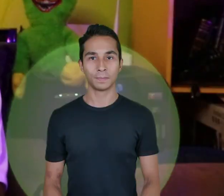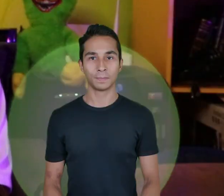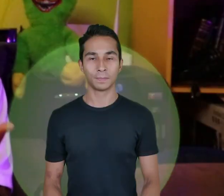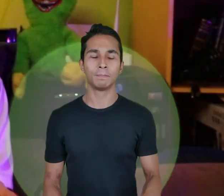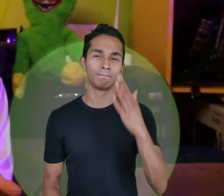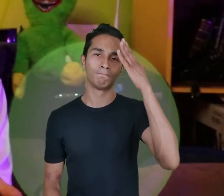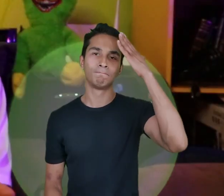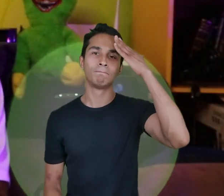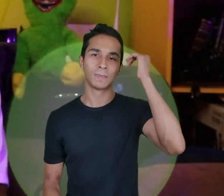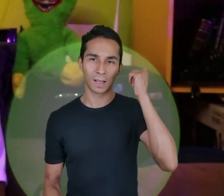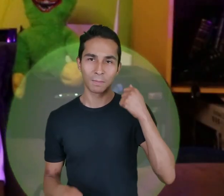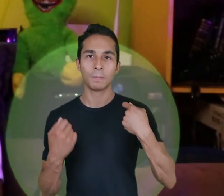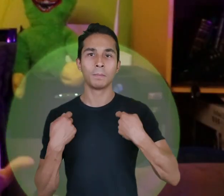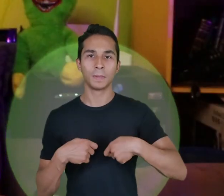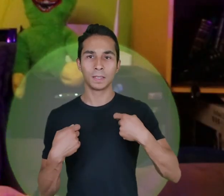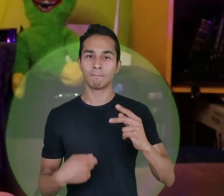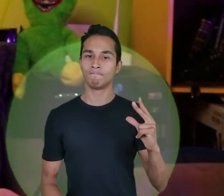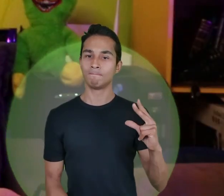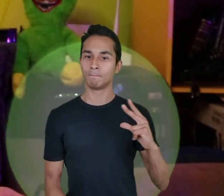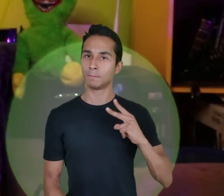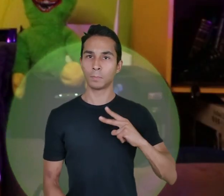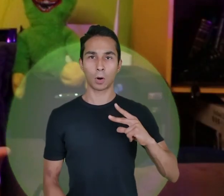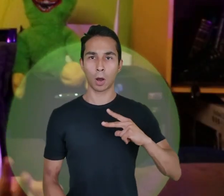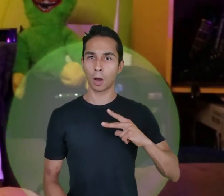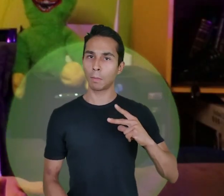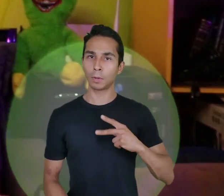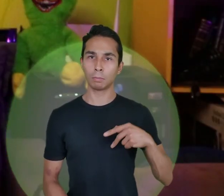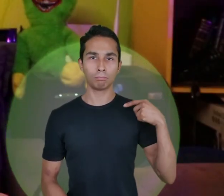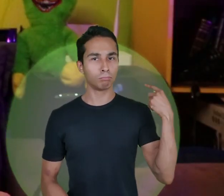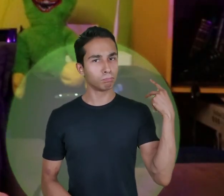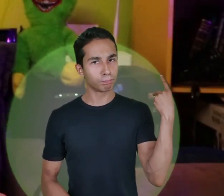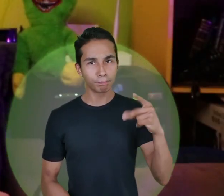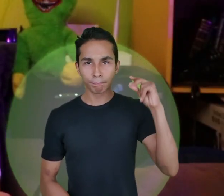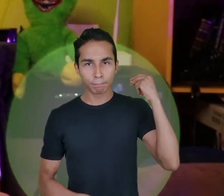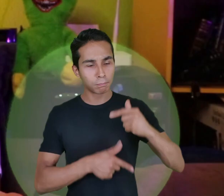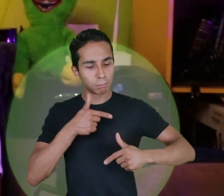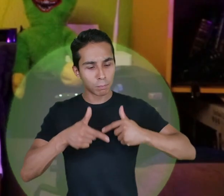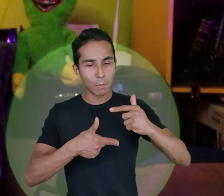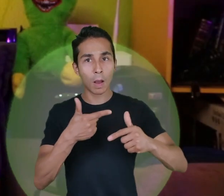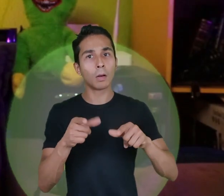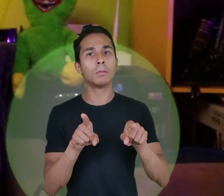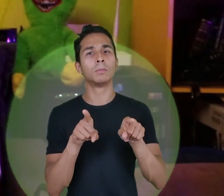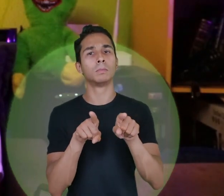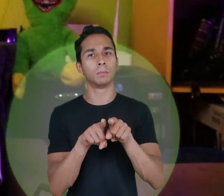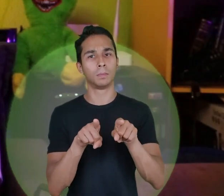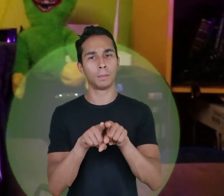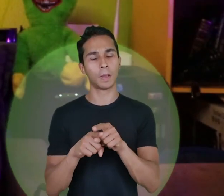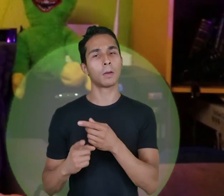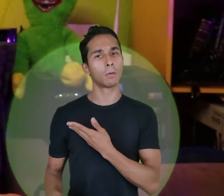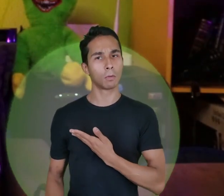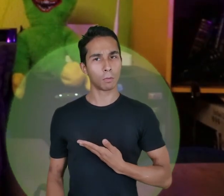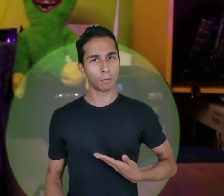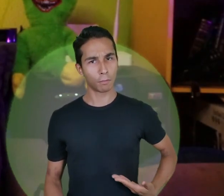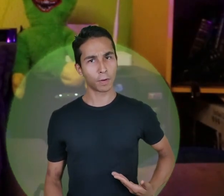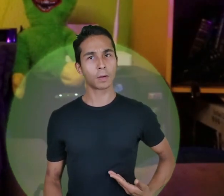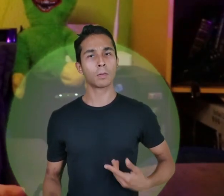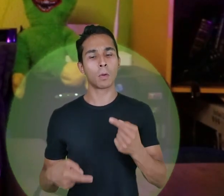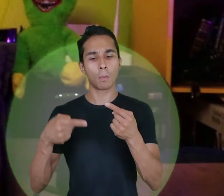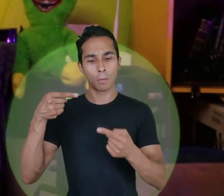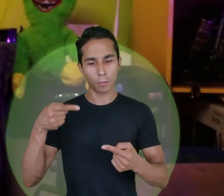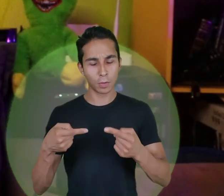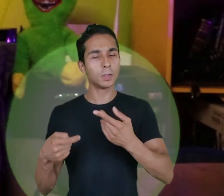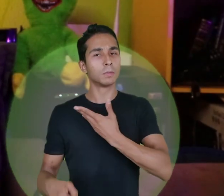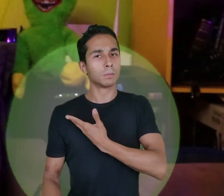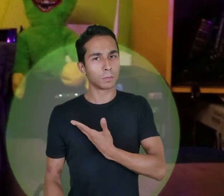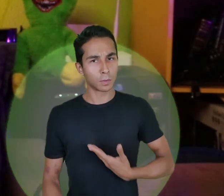Ao mesmo tempo que a gente sabe que a gente precisa fazer o nosso, né, precisa fazer o nosso corre, a gente não pode deixar de responsabilizar também o governo